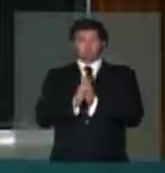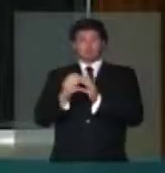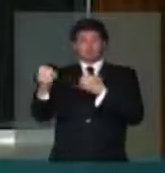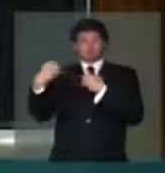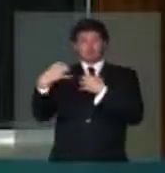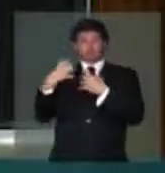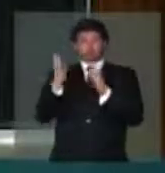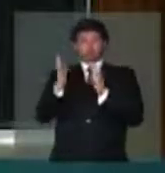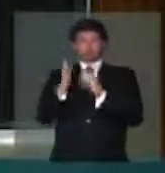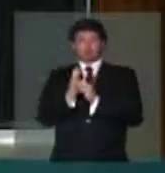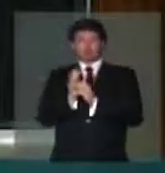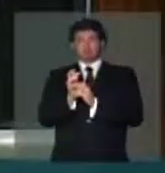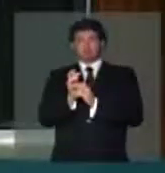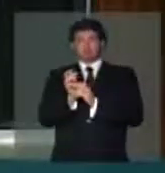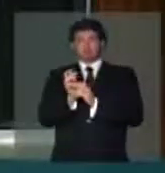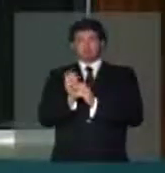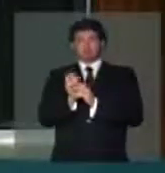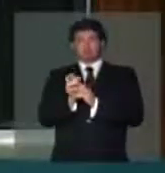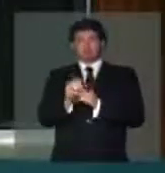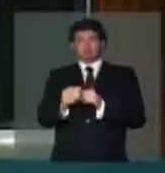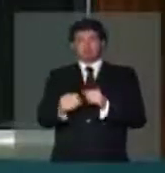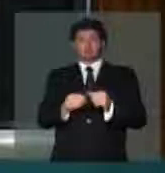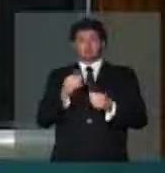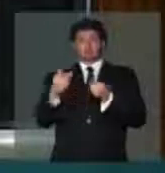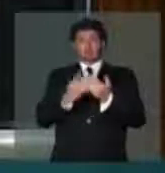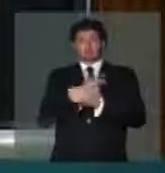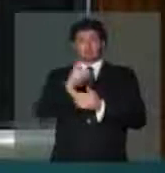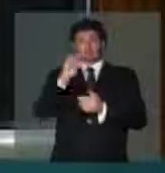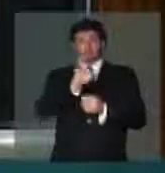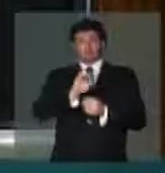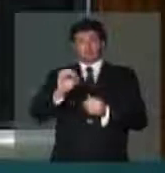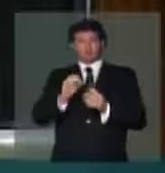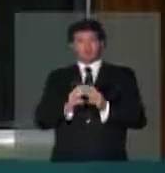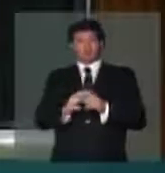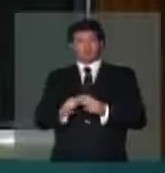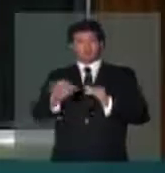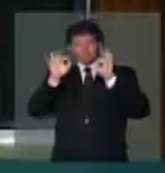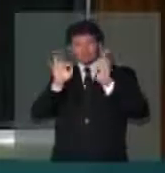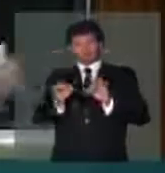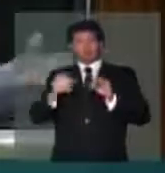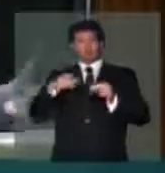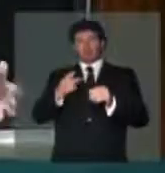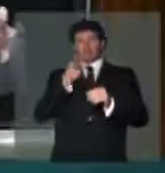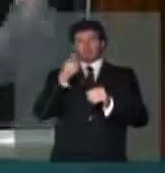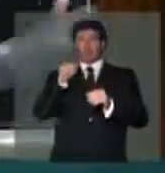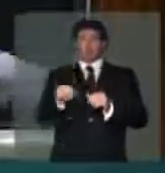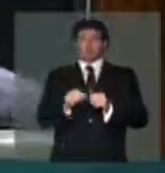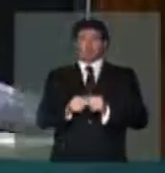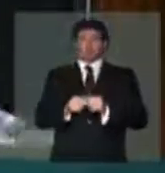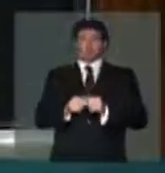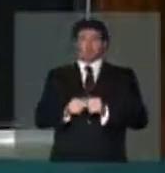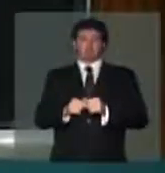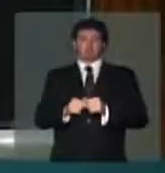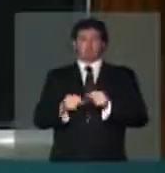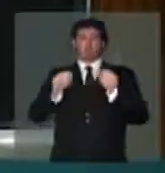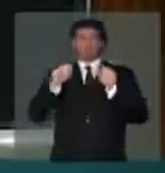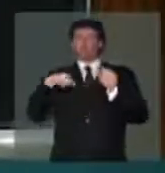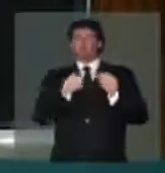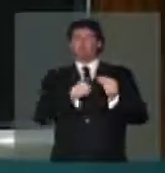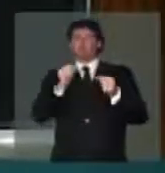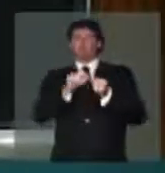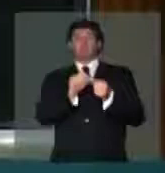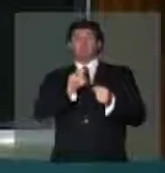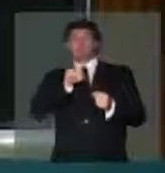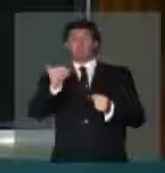aula sobre o rio Tocantins, e é exatamente isso que eu quero falar. O que é que a gente vai